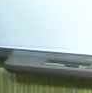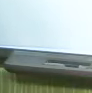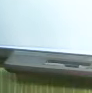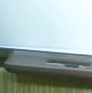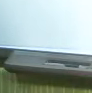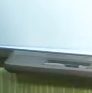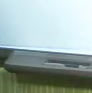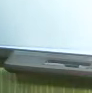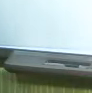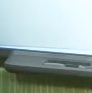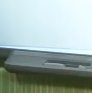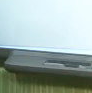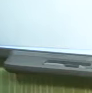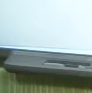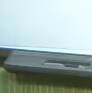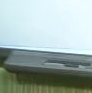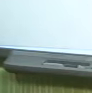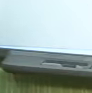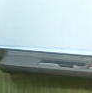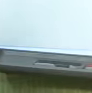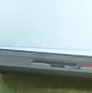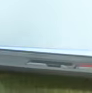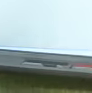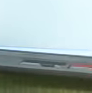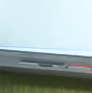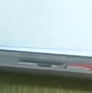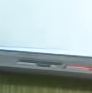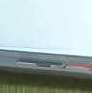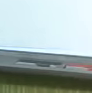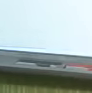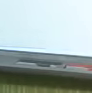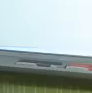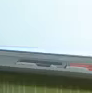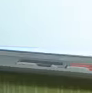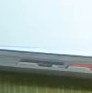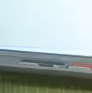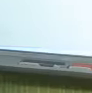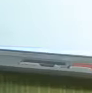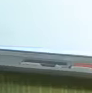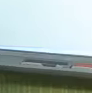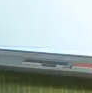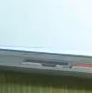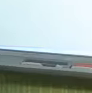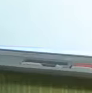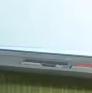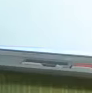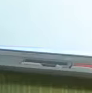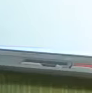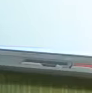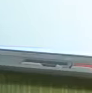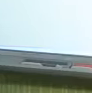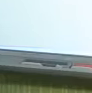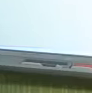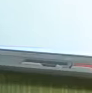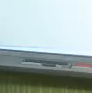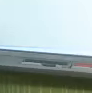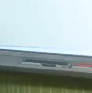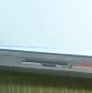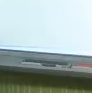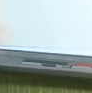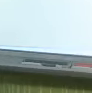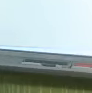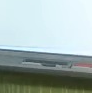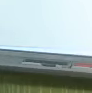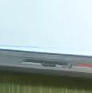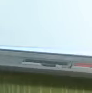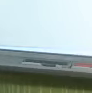Boa noite, turma. Hoje nós vamos começar agora a nossa terceira aula de Ética Profissional e Cidadania. Eu vou começar